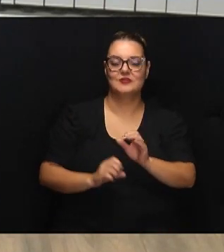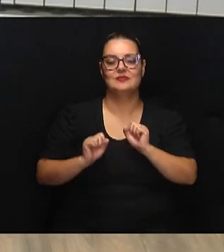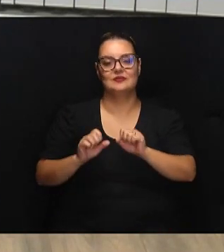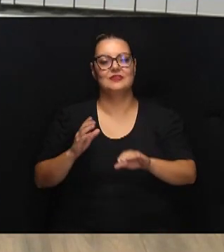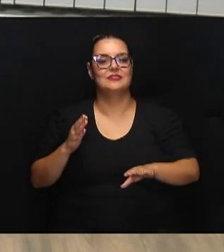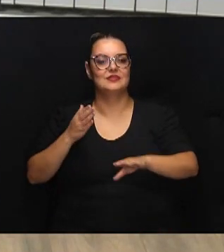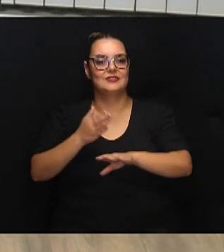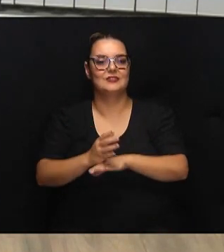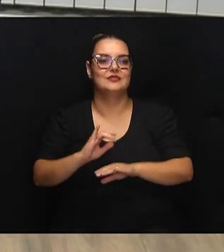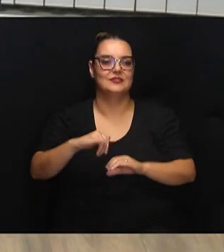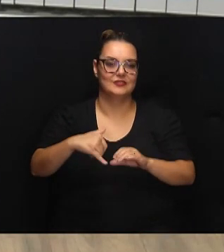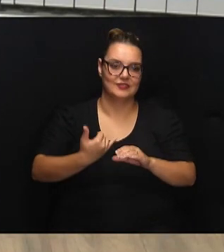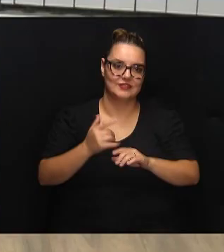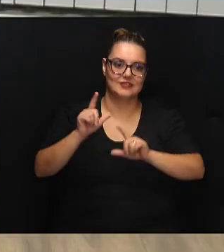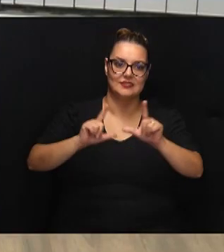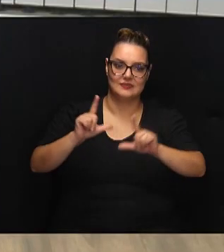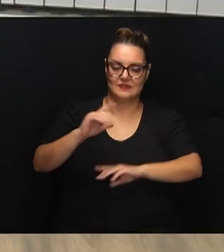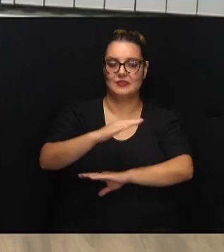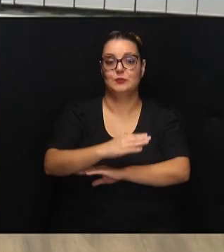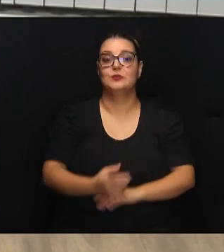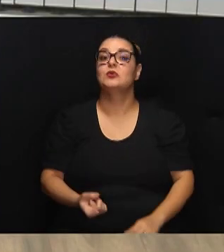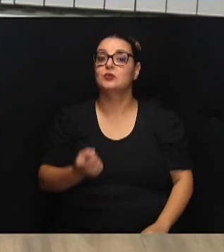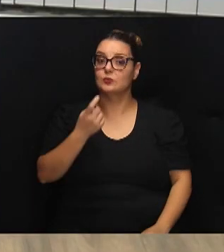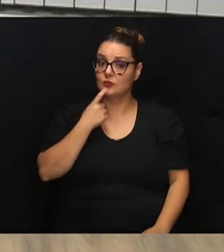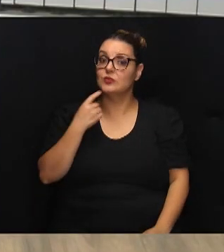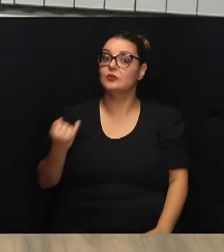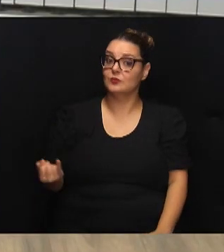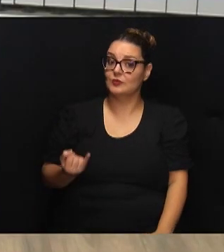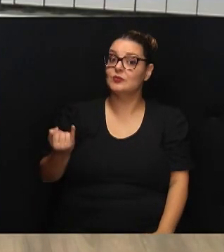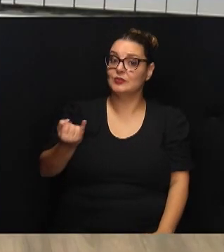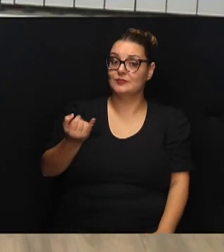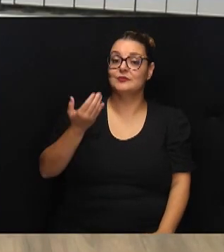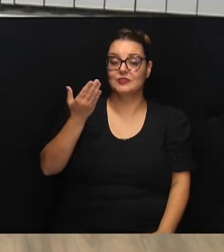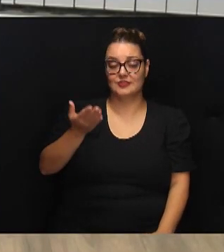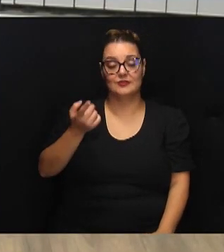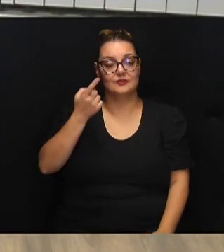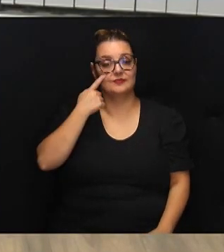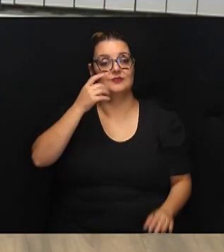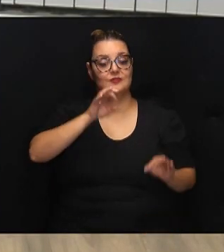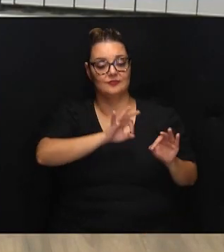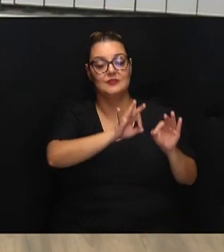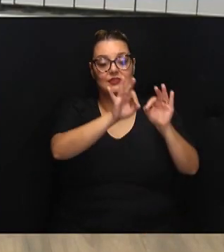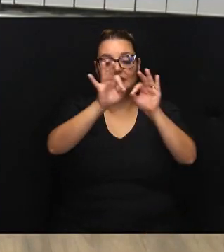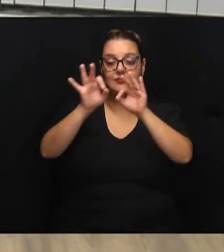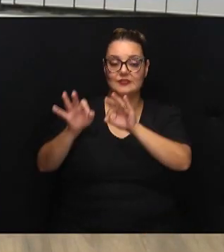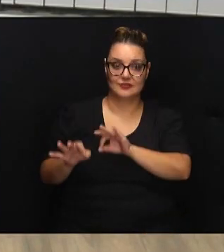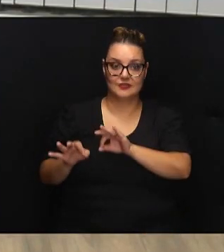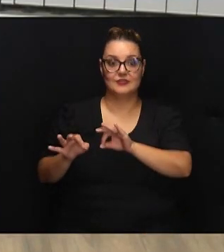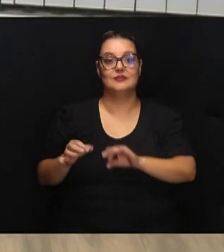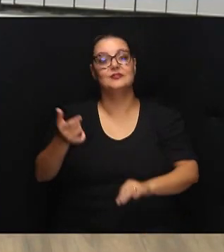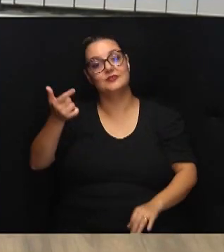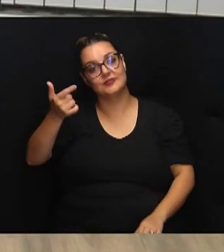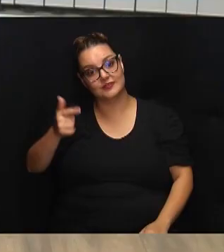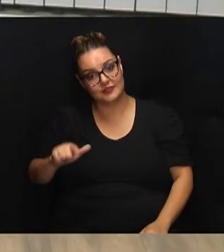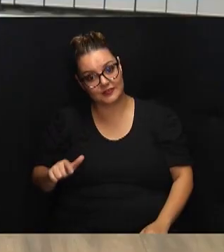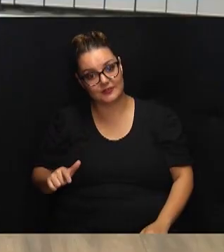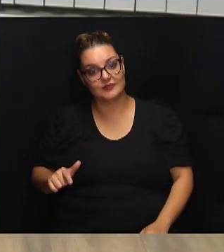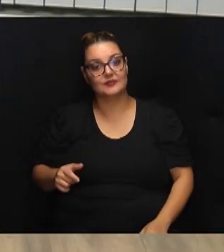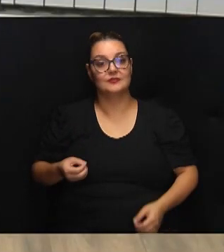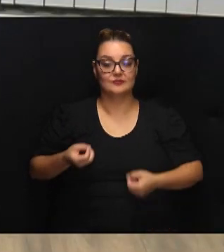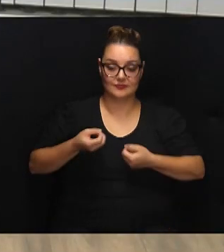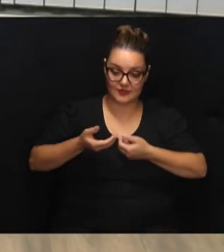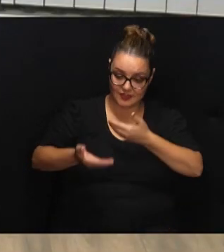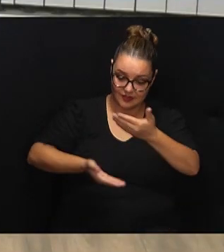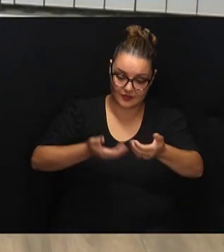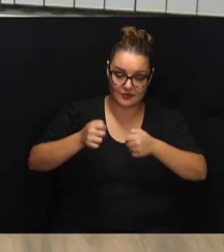acessar o YouTube da TV Câmara Campinas. Importante, viu? Que você assista e veja novamente e repasse